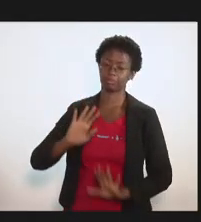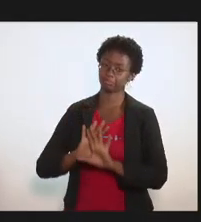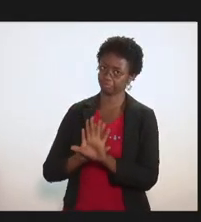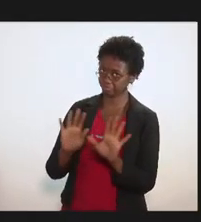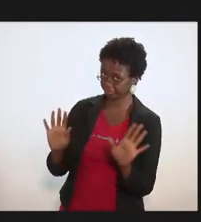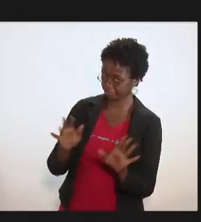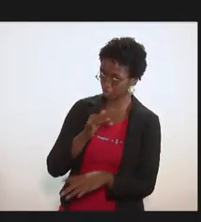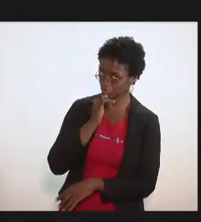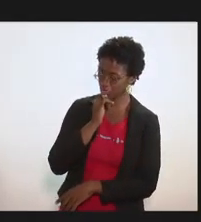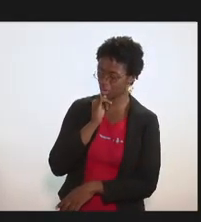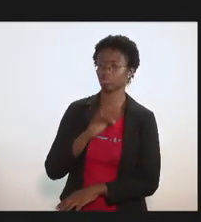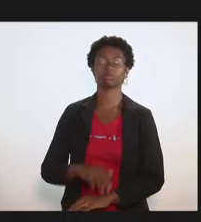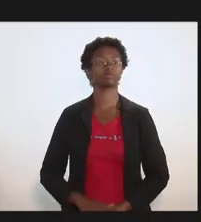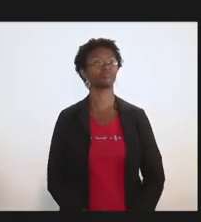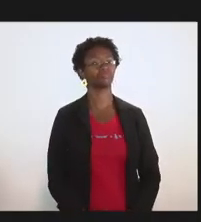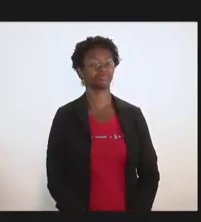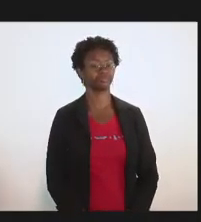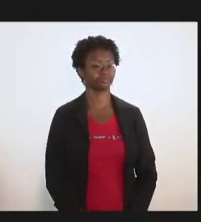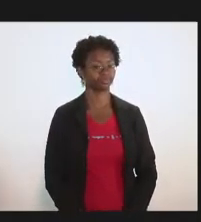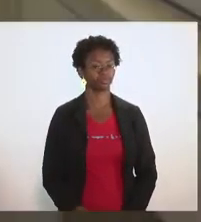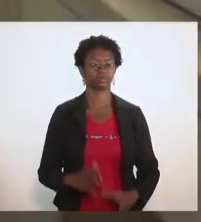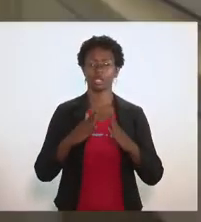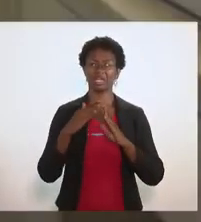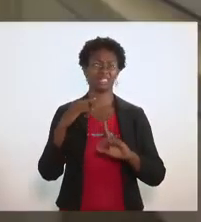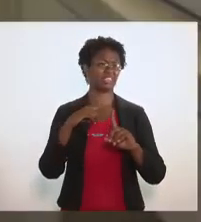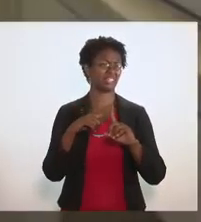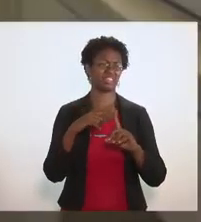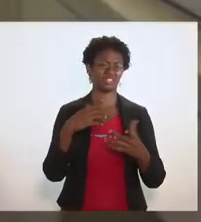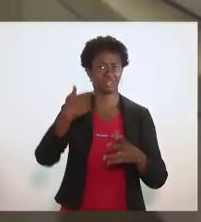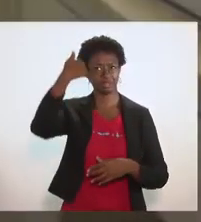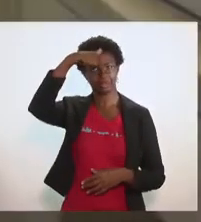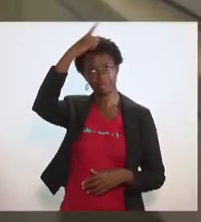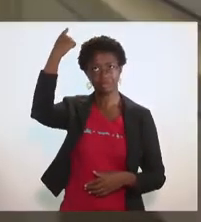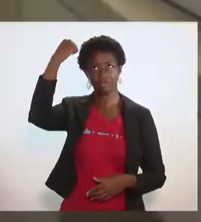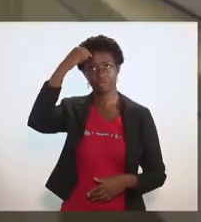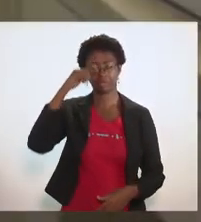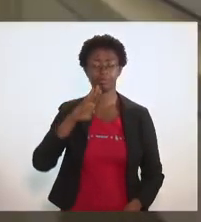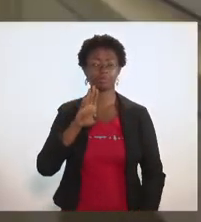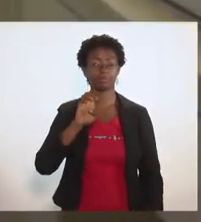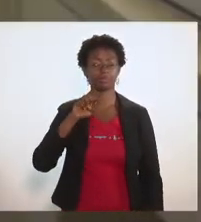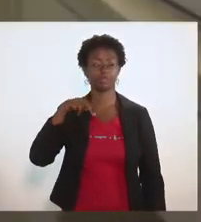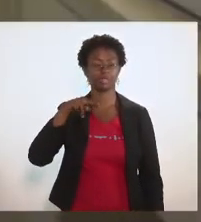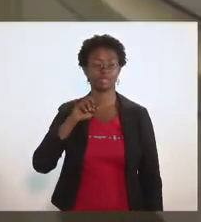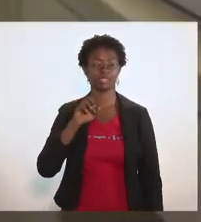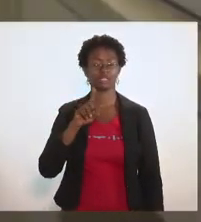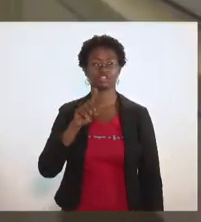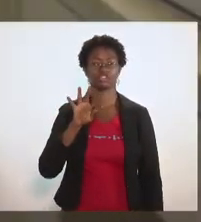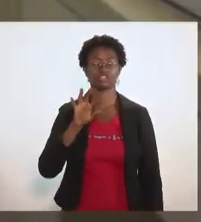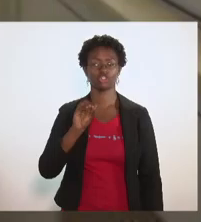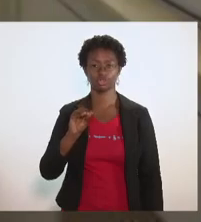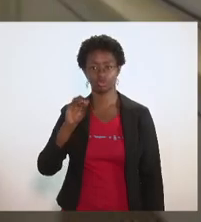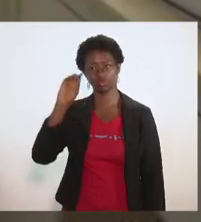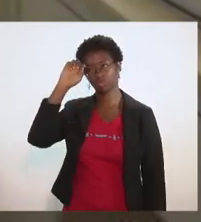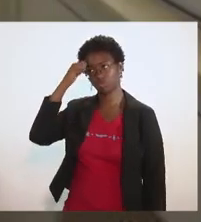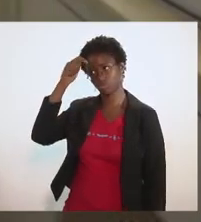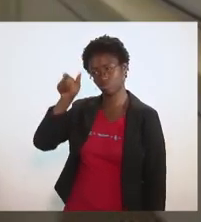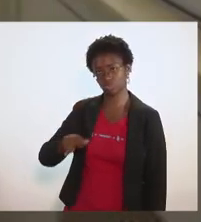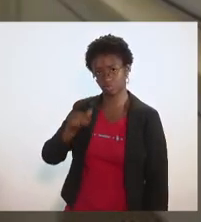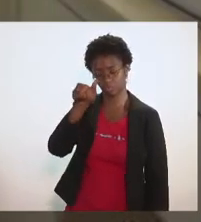três exemplos de religiões distintas. Você pega uma igreja católica